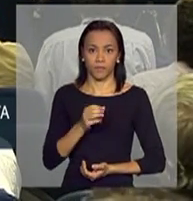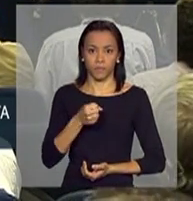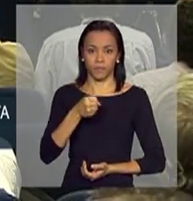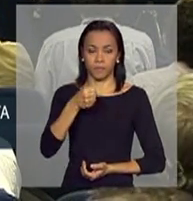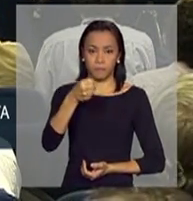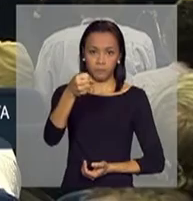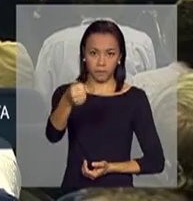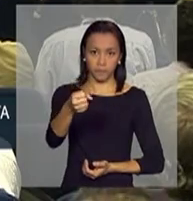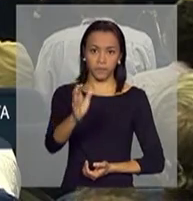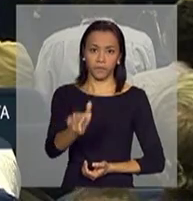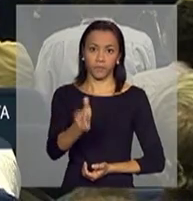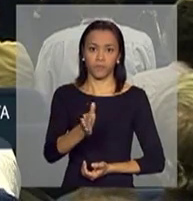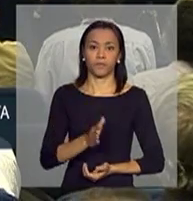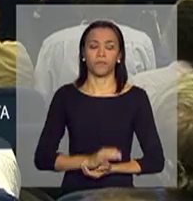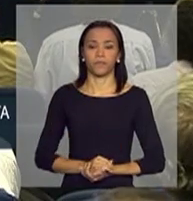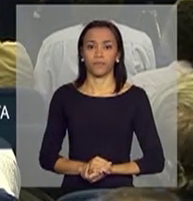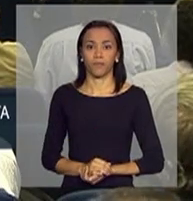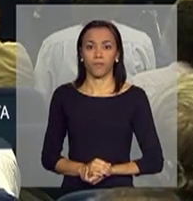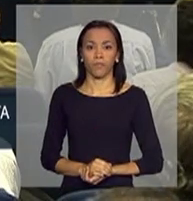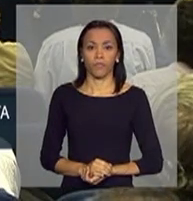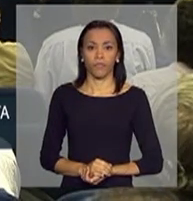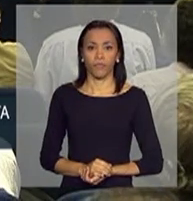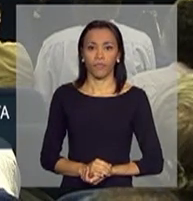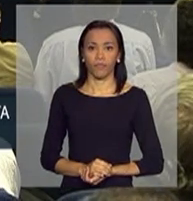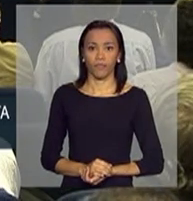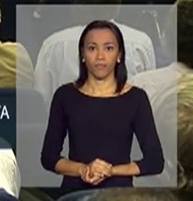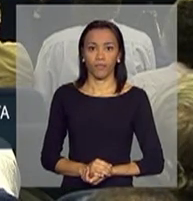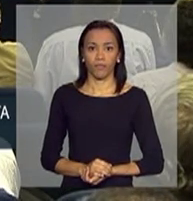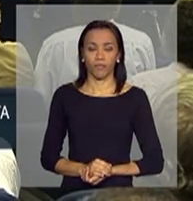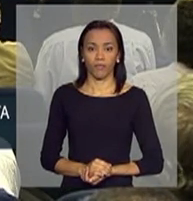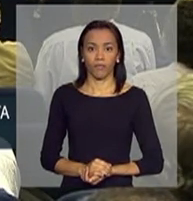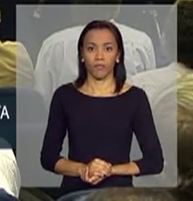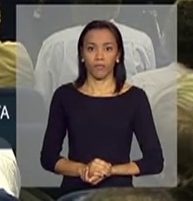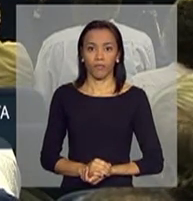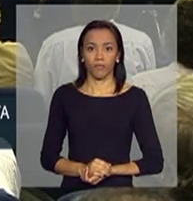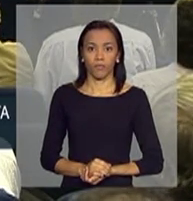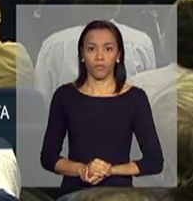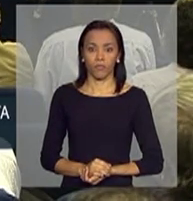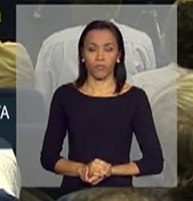lá. Ali, ó, por favor, ao fundo.